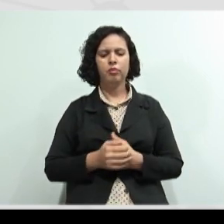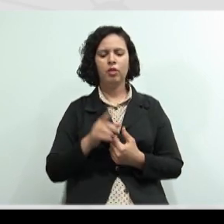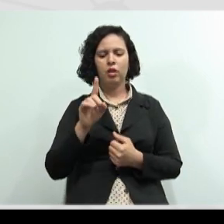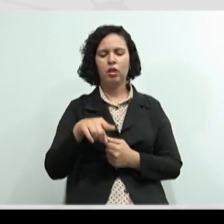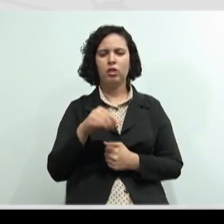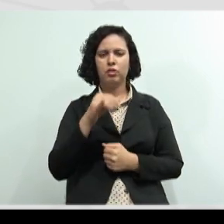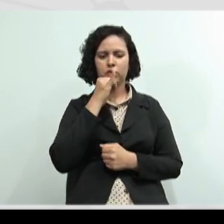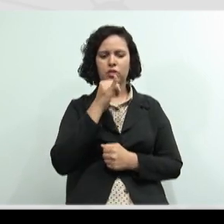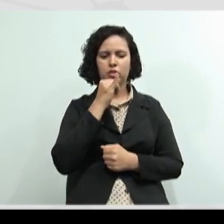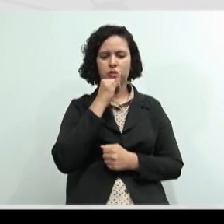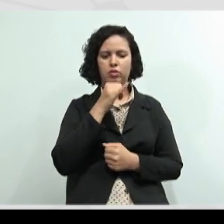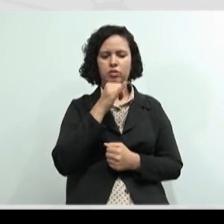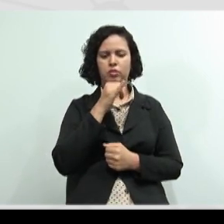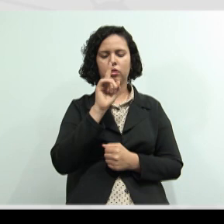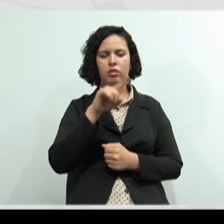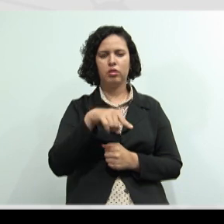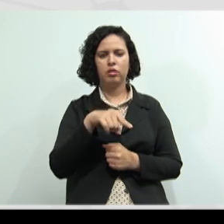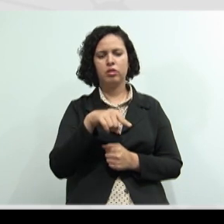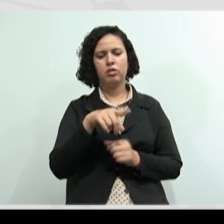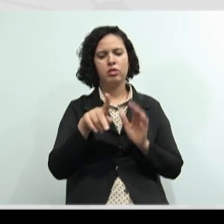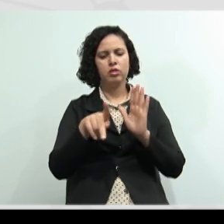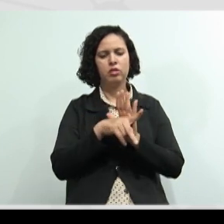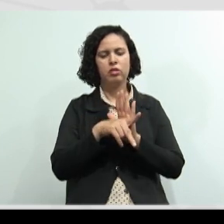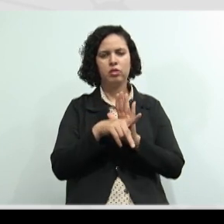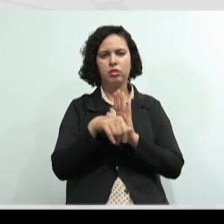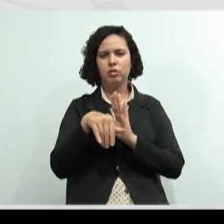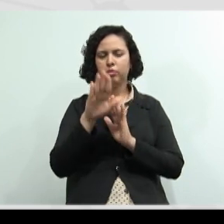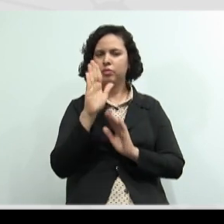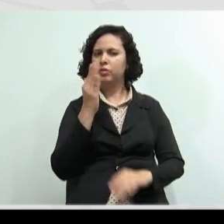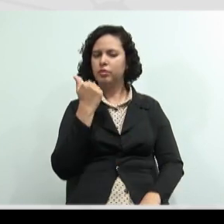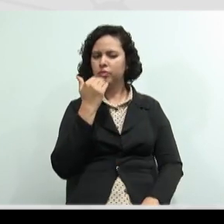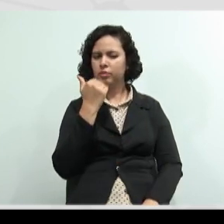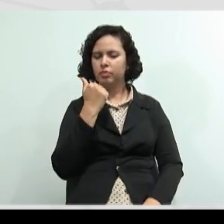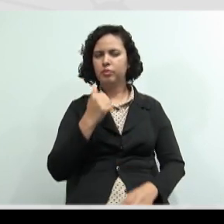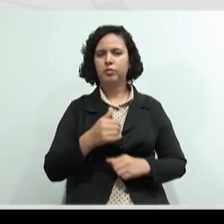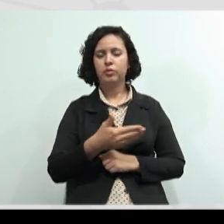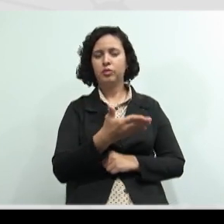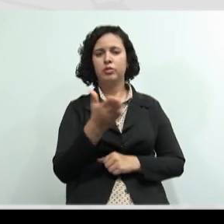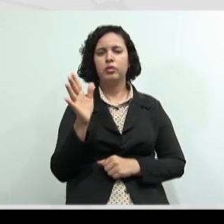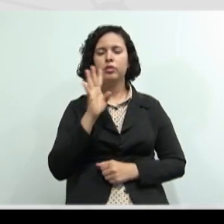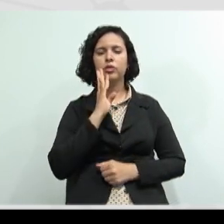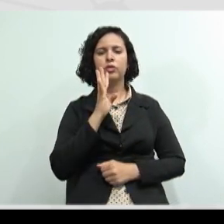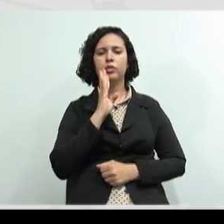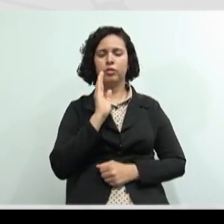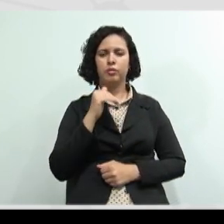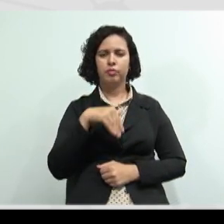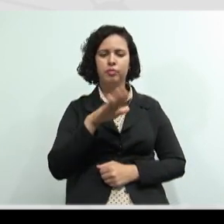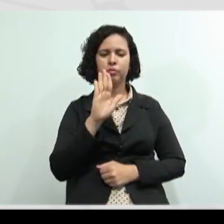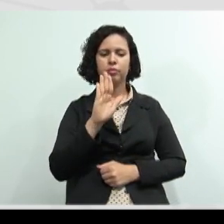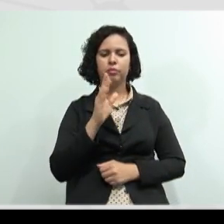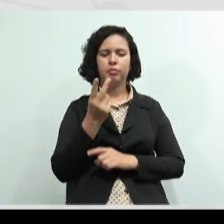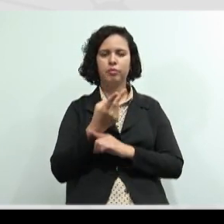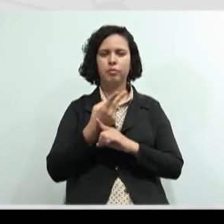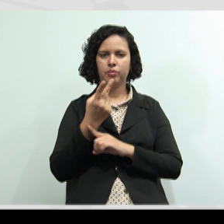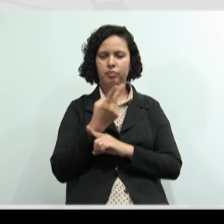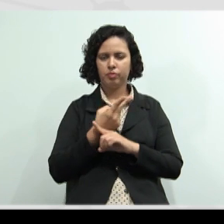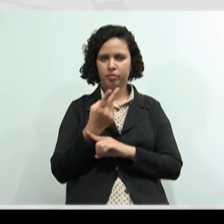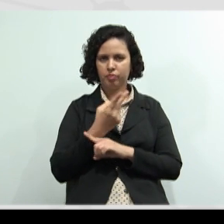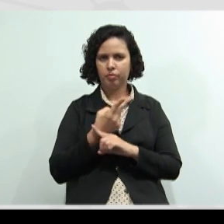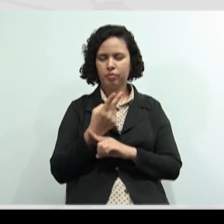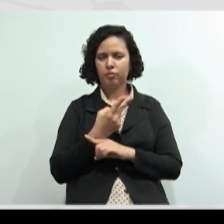Alimentos. Nós estamos citando esses programas e gostaríamos que você começasse a conhecer mais deles e buscasse quando